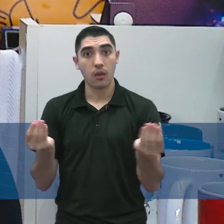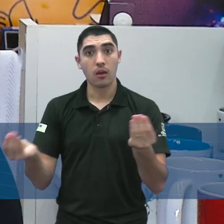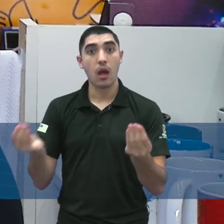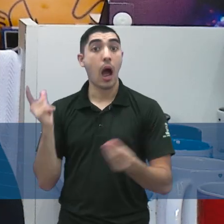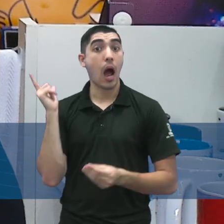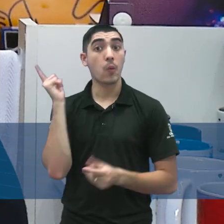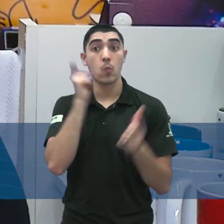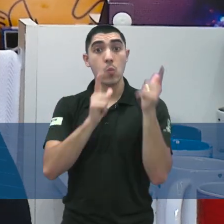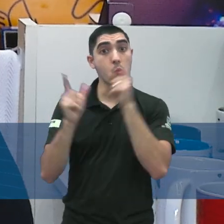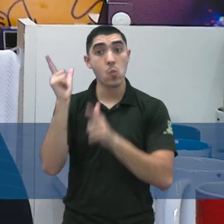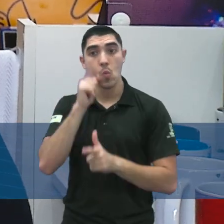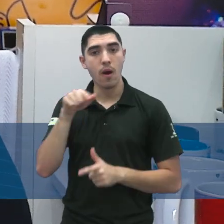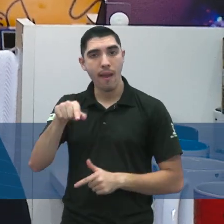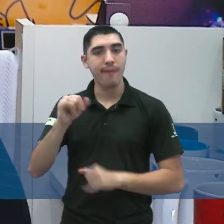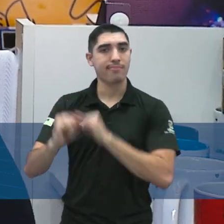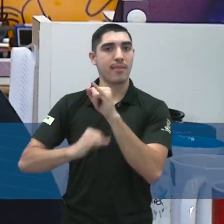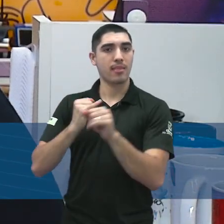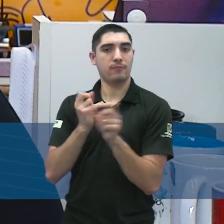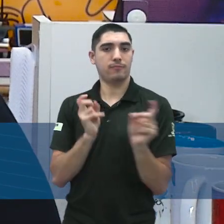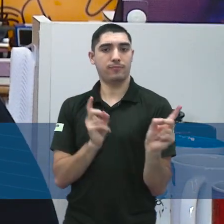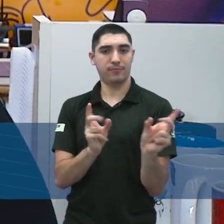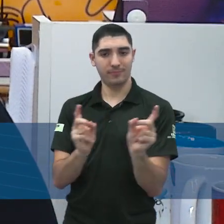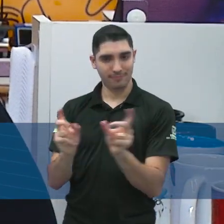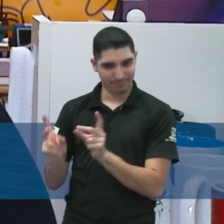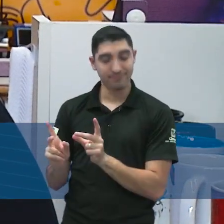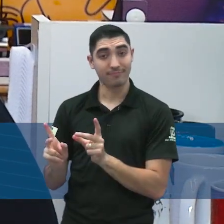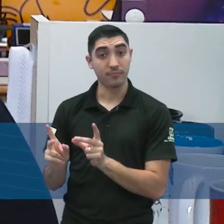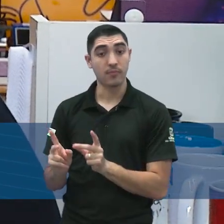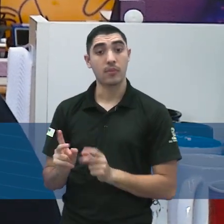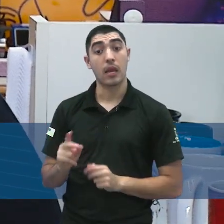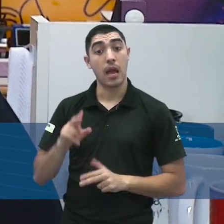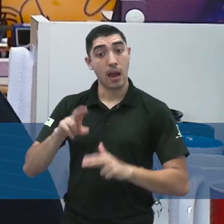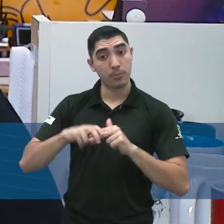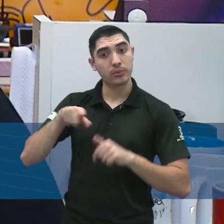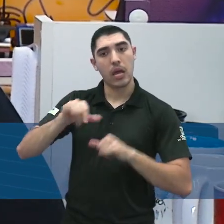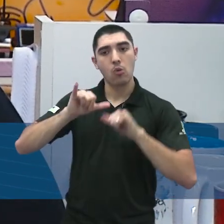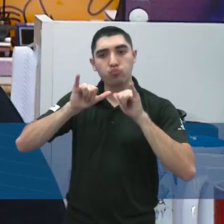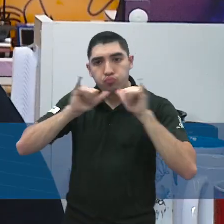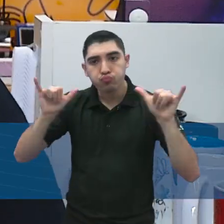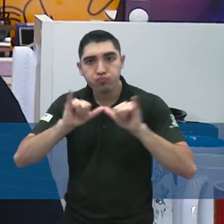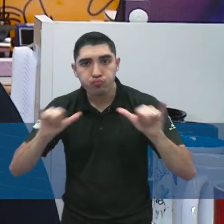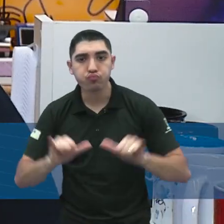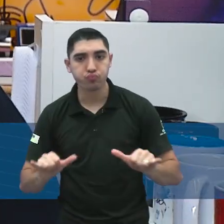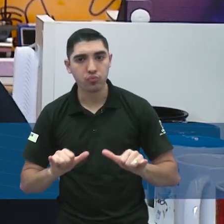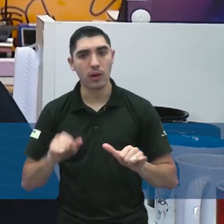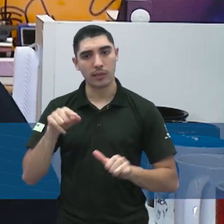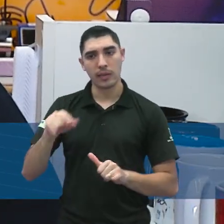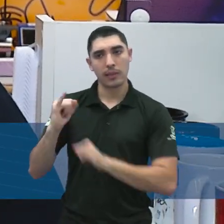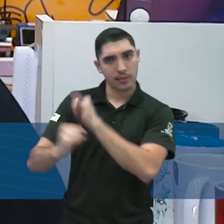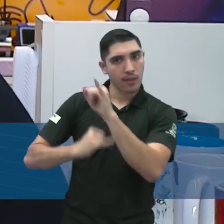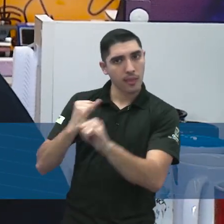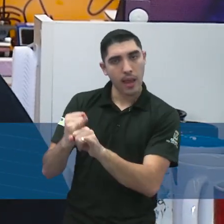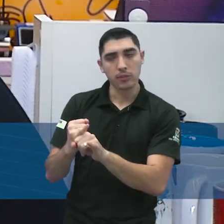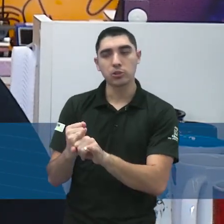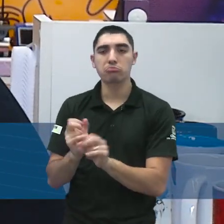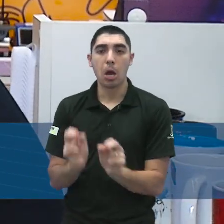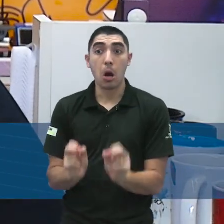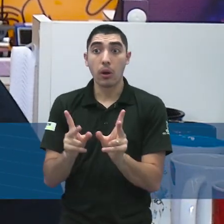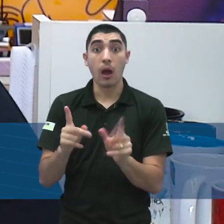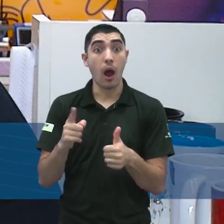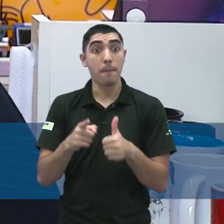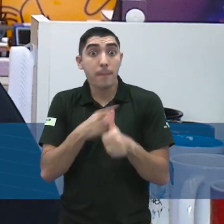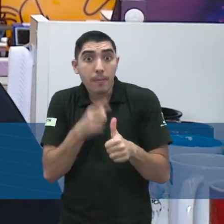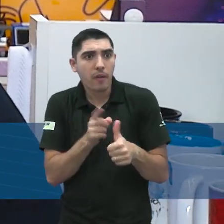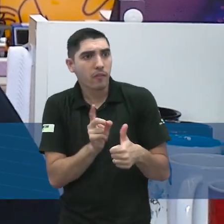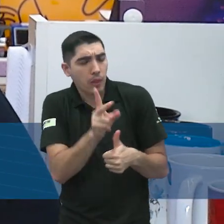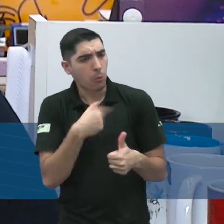mercado do B2B, que são os marketplaces. Tem seus desafios, como eu mencionei para você, até sair a primeira venda. Mas depois que saiu a